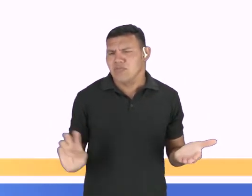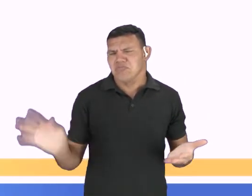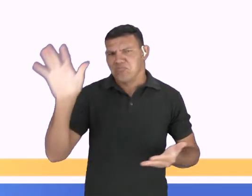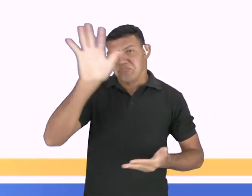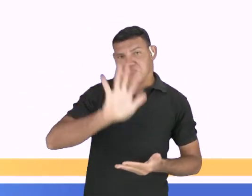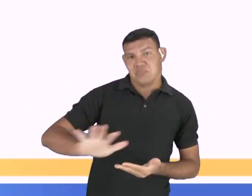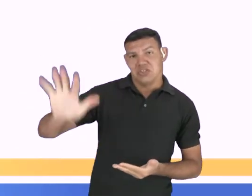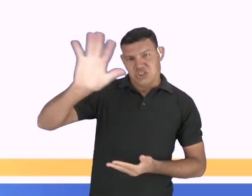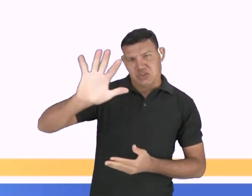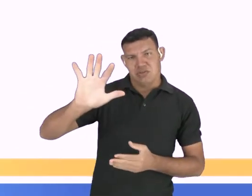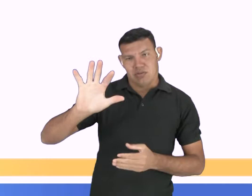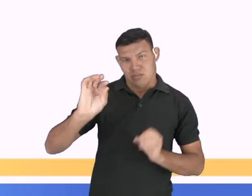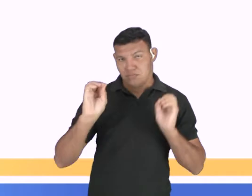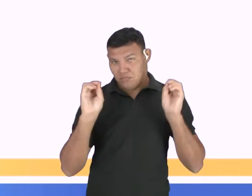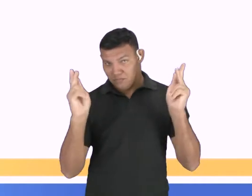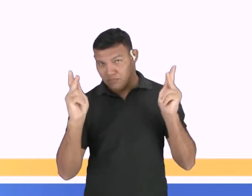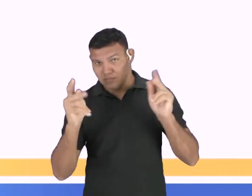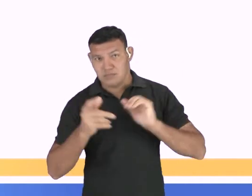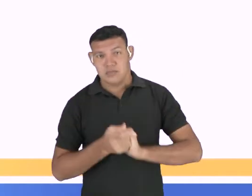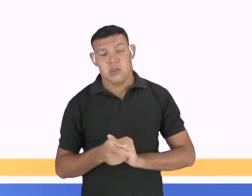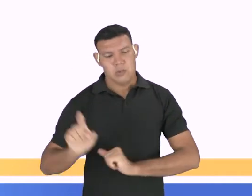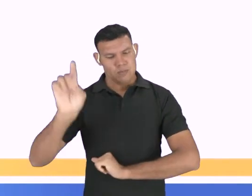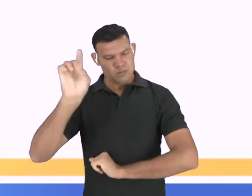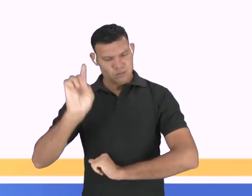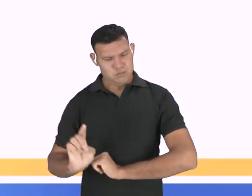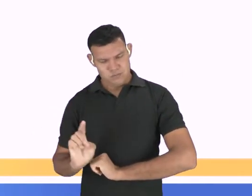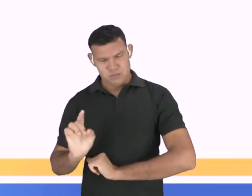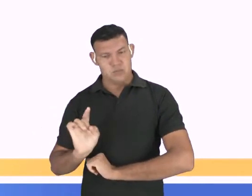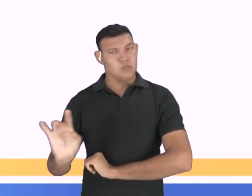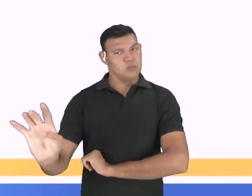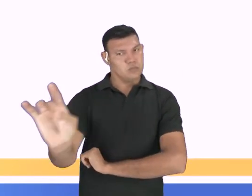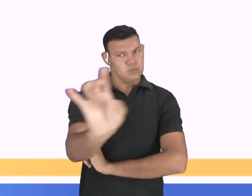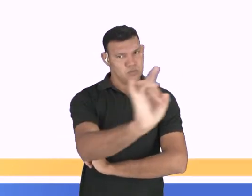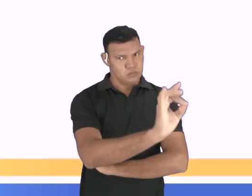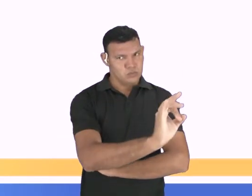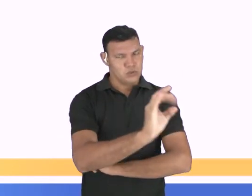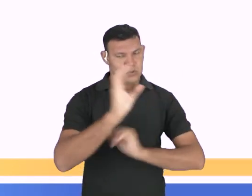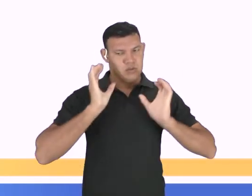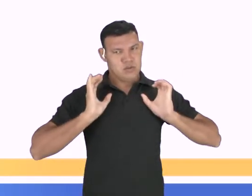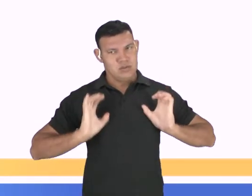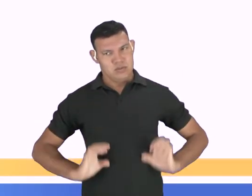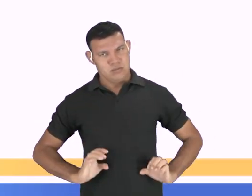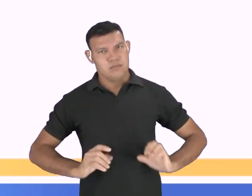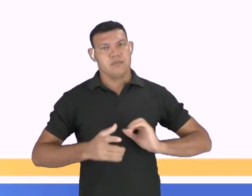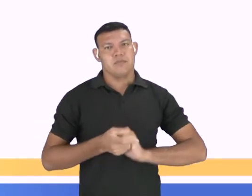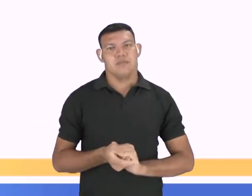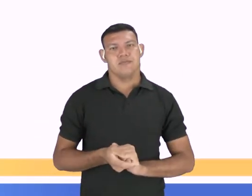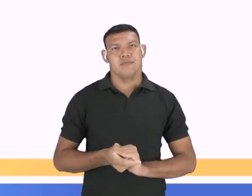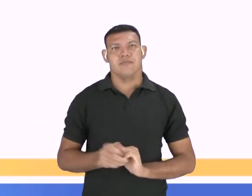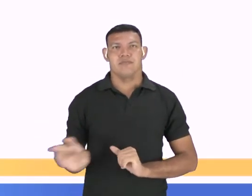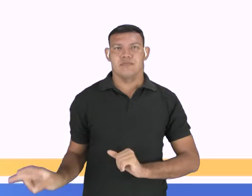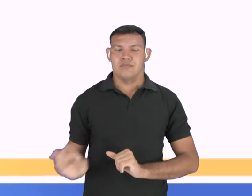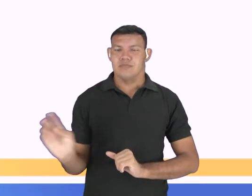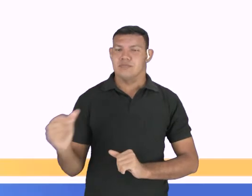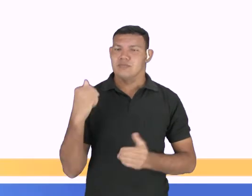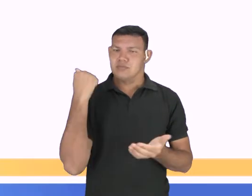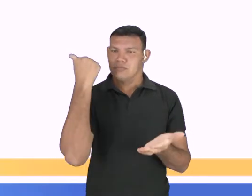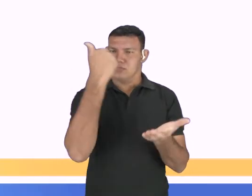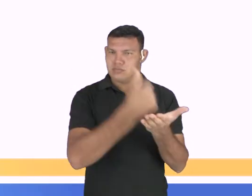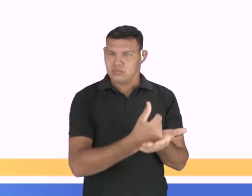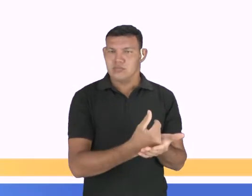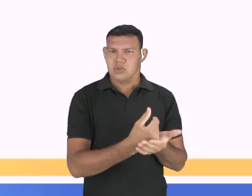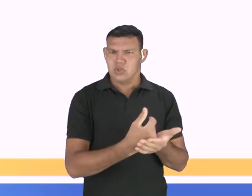né, pessoal? O direito civil, o direito individual, certo? A valorização do contrato, né?